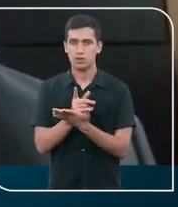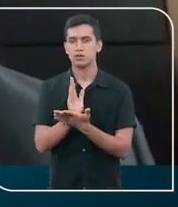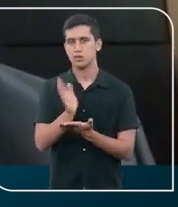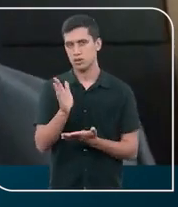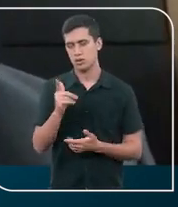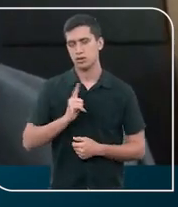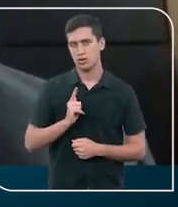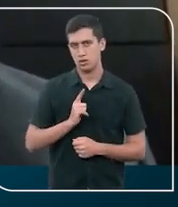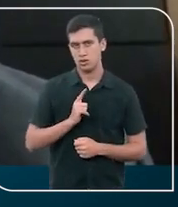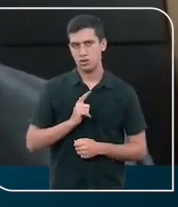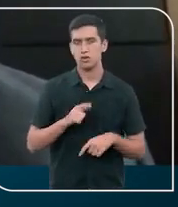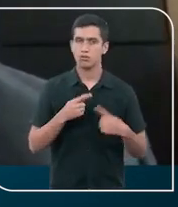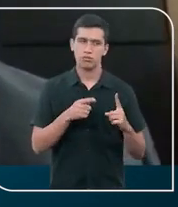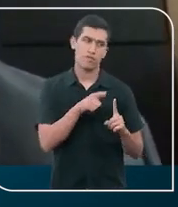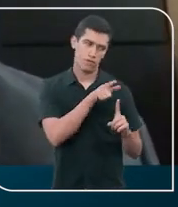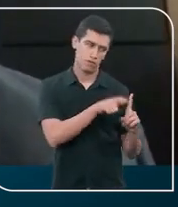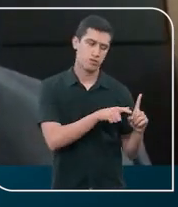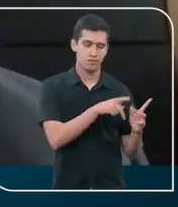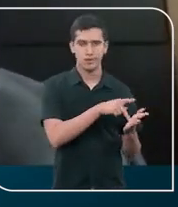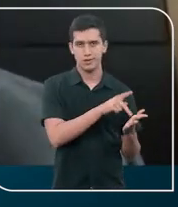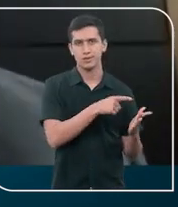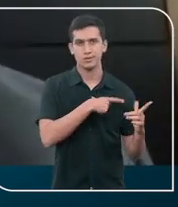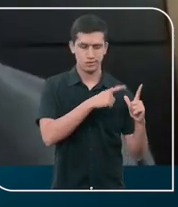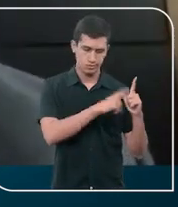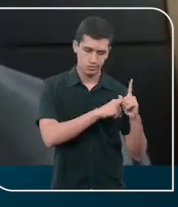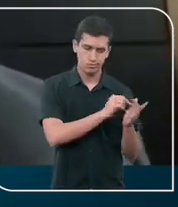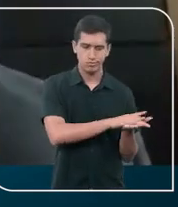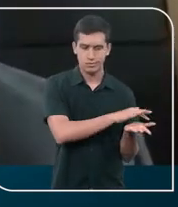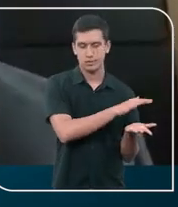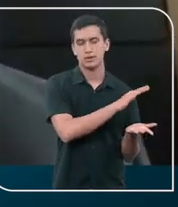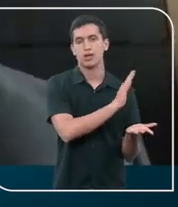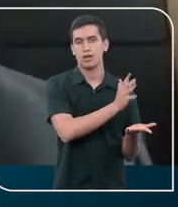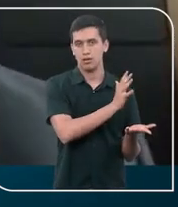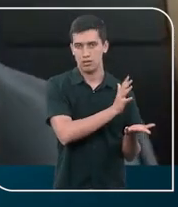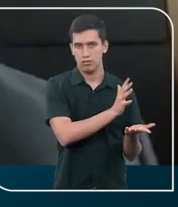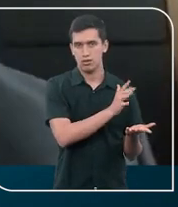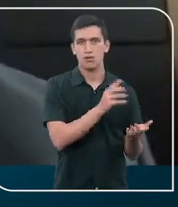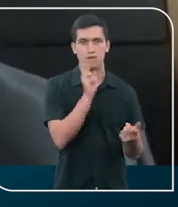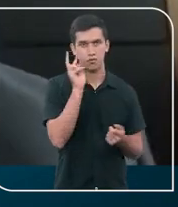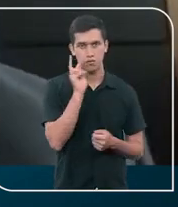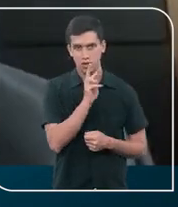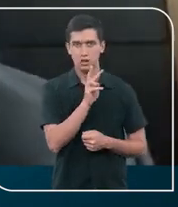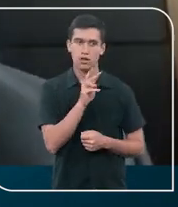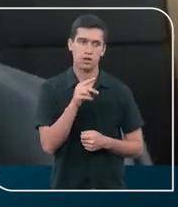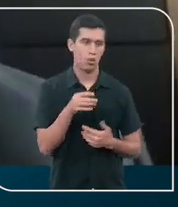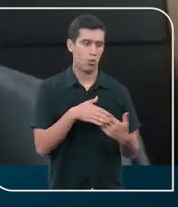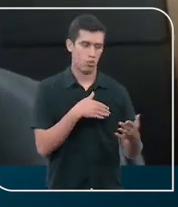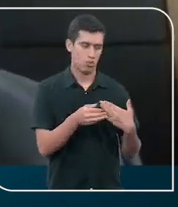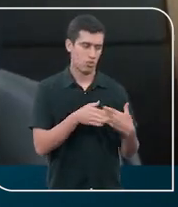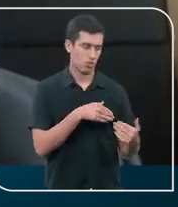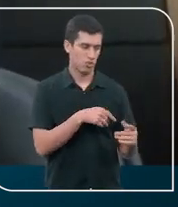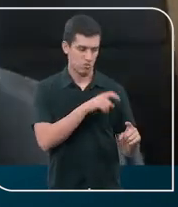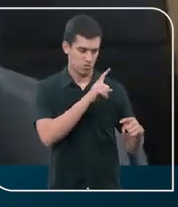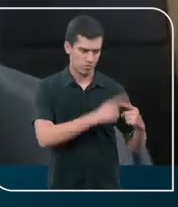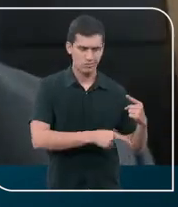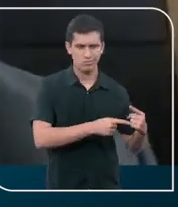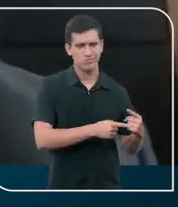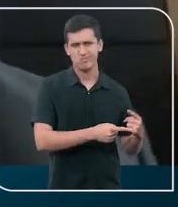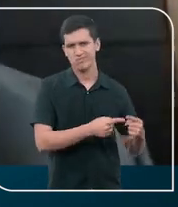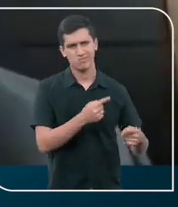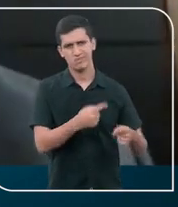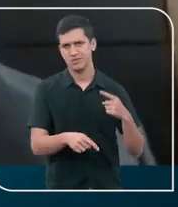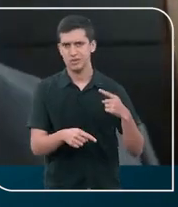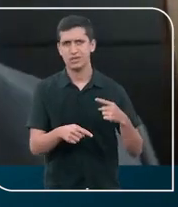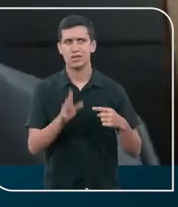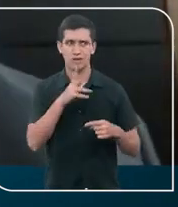utilização, embora ele tenha uma inadimplência já acumulada. Eu vejo com maus olhos qualquer tipo de restrição. Nós já vimos restrições das mais